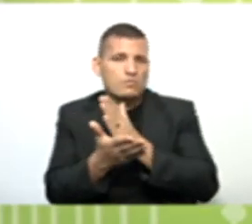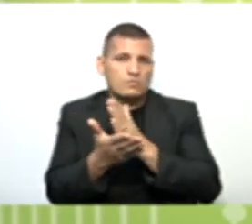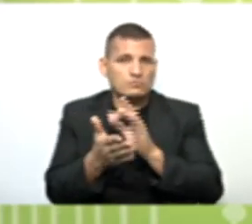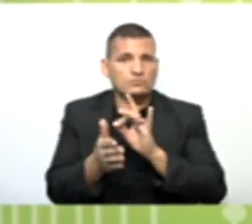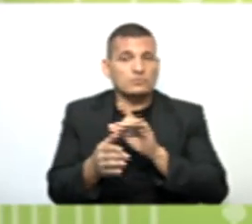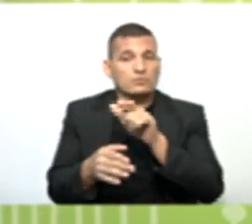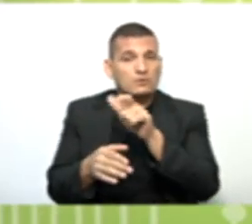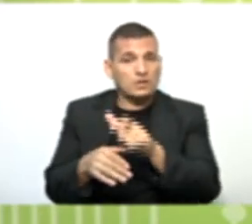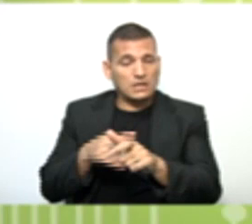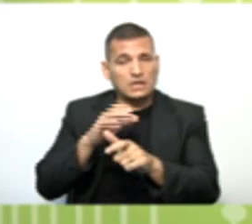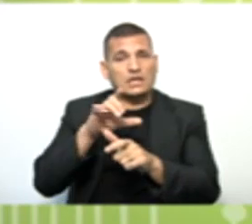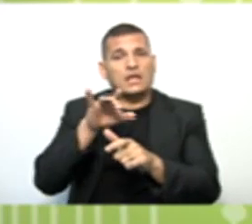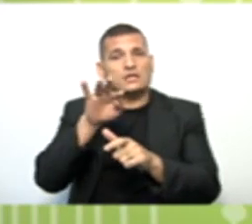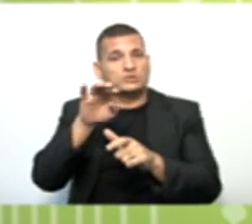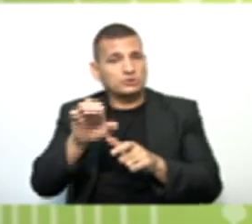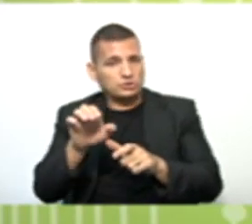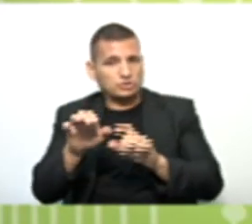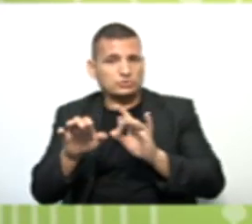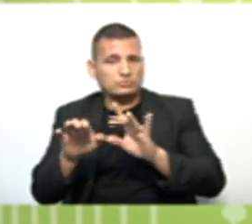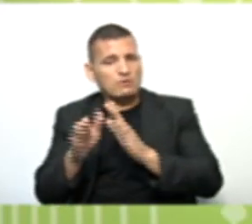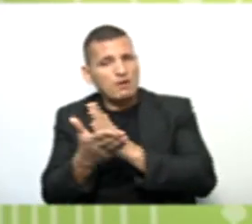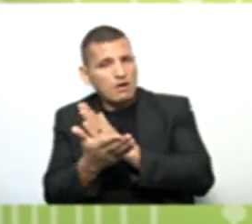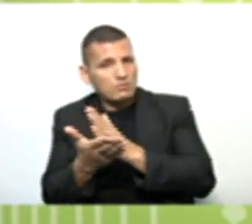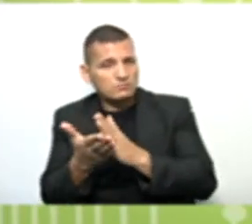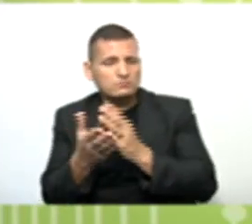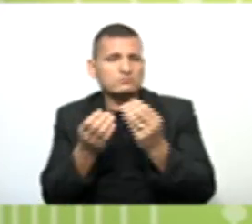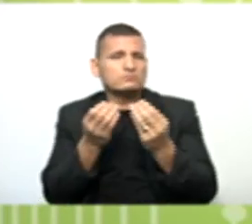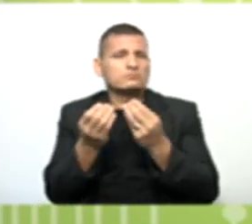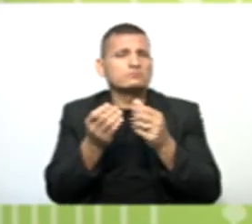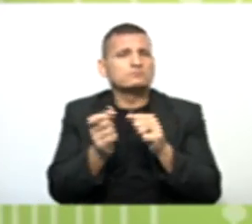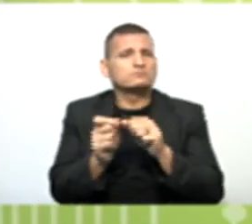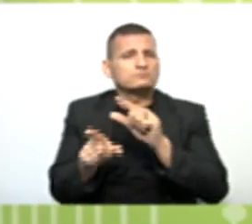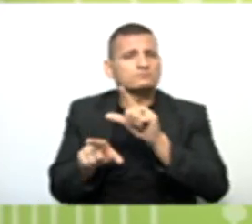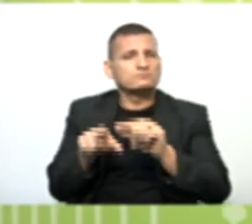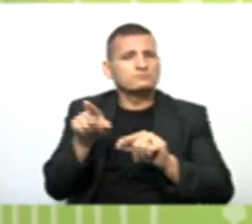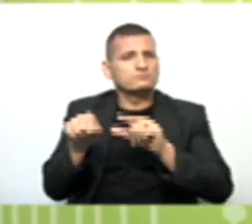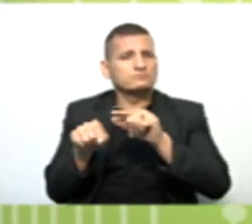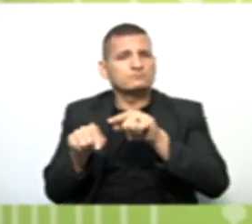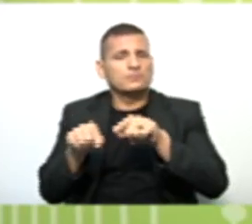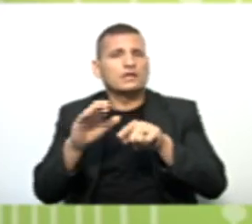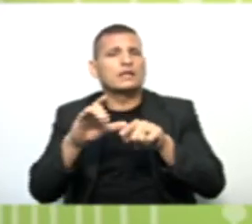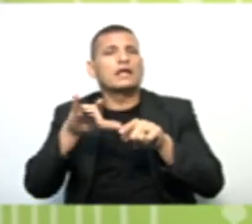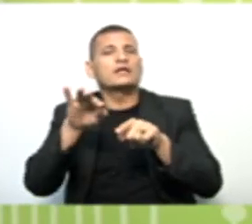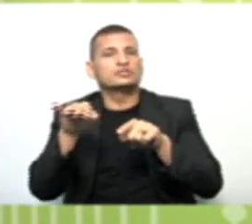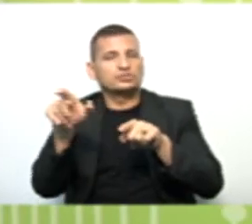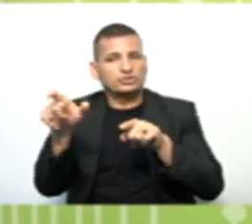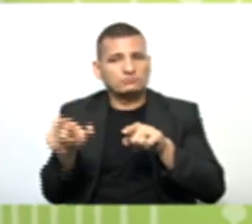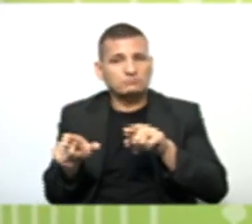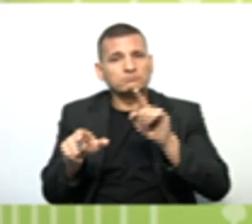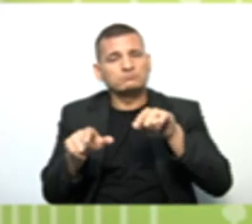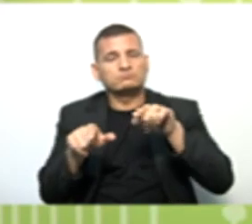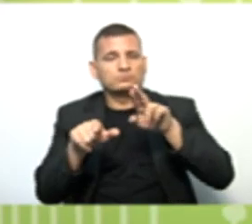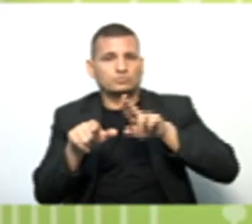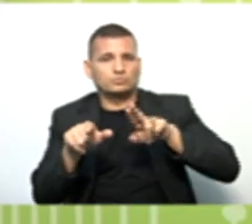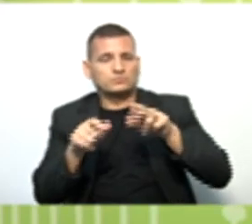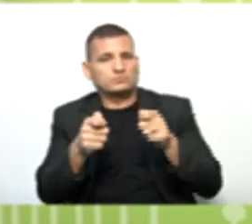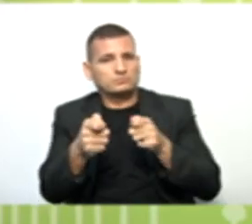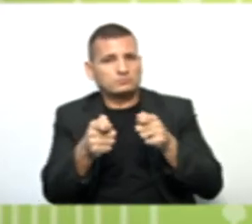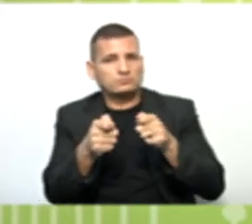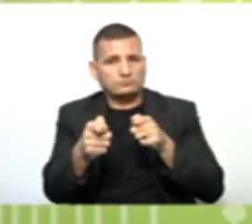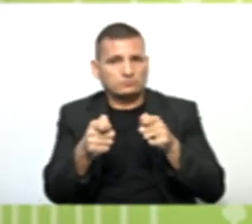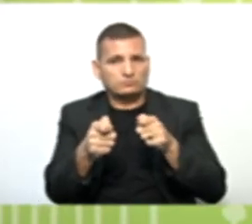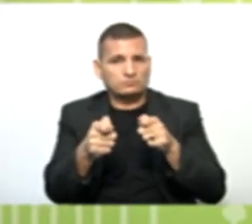somente para os clientes preferenciais. Como é que eu faço para selecionar esses clientes? Através de uma estrutura de controle de